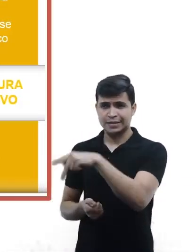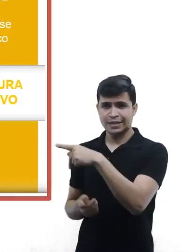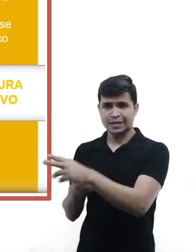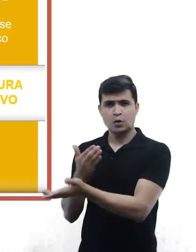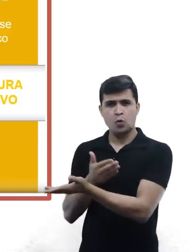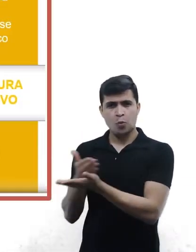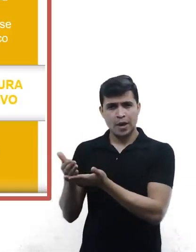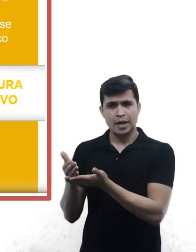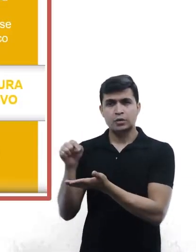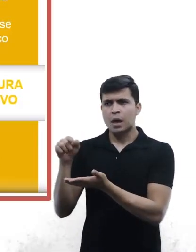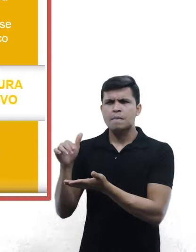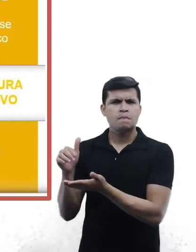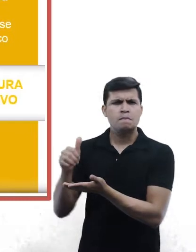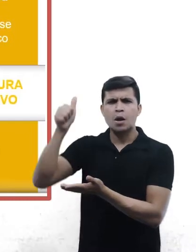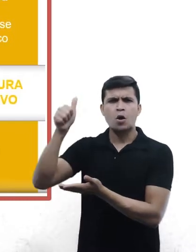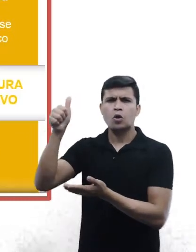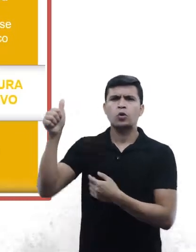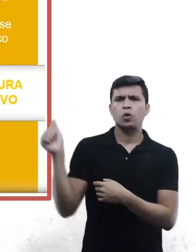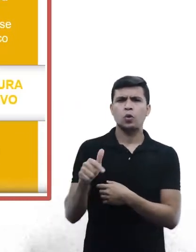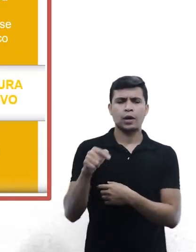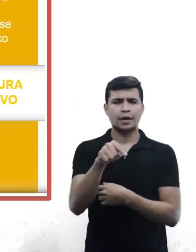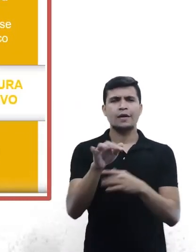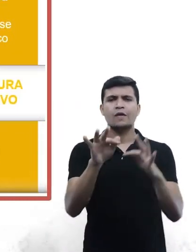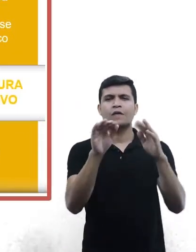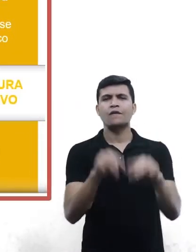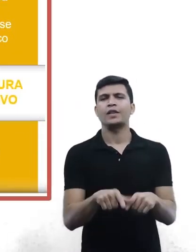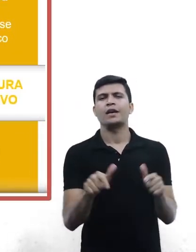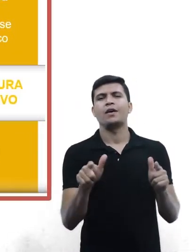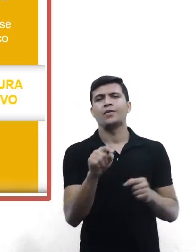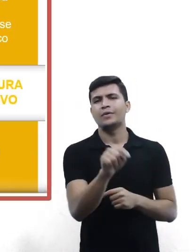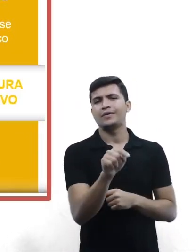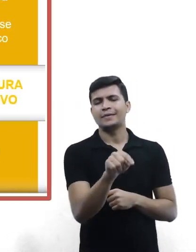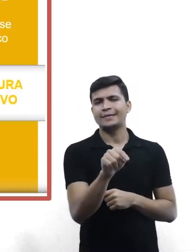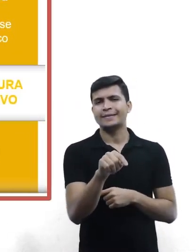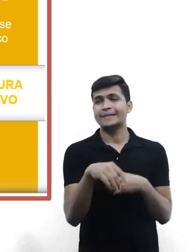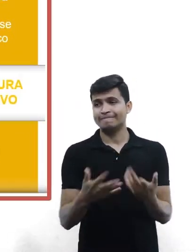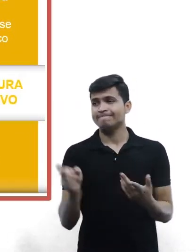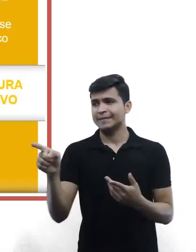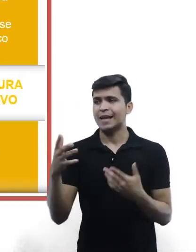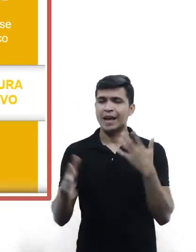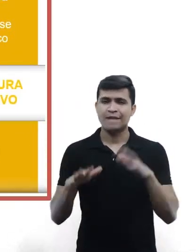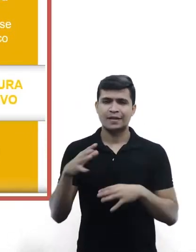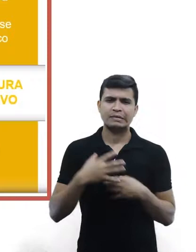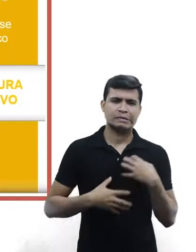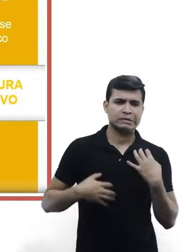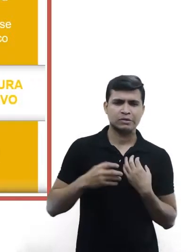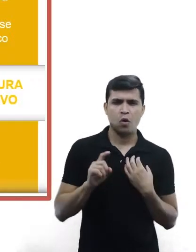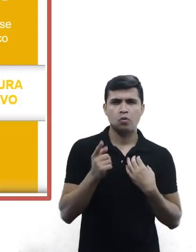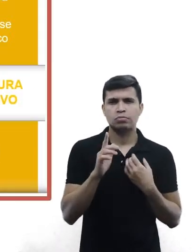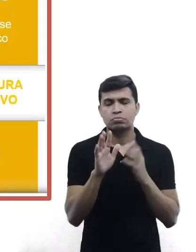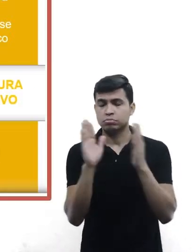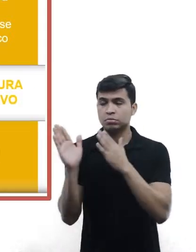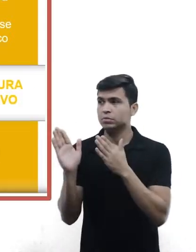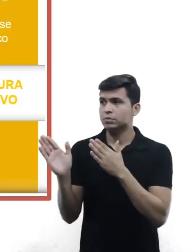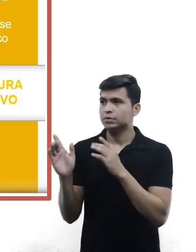qualidade das suas ideias iniciais é geralmente melhor do que a qualidade do produto ou resultado, uma vez que ele se entedia ou